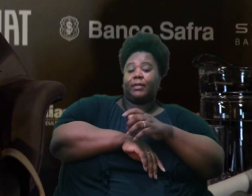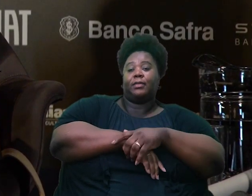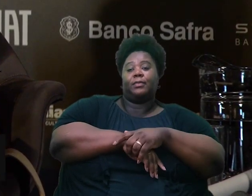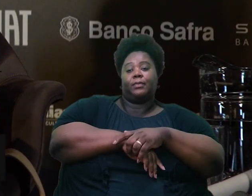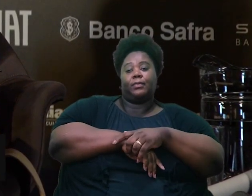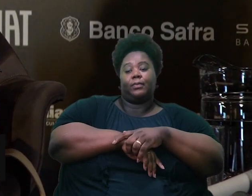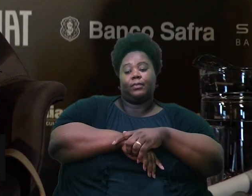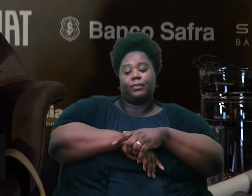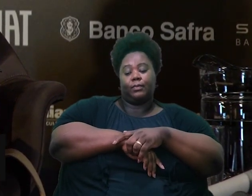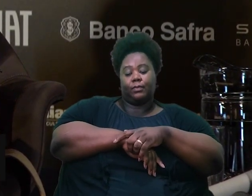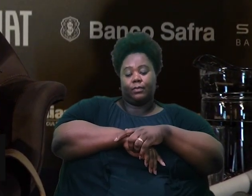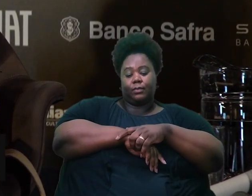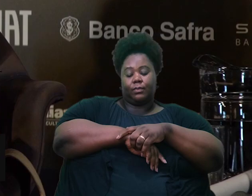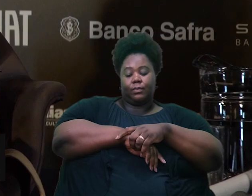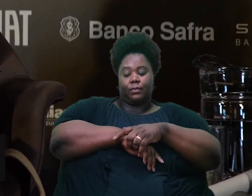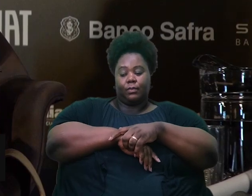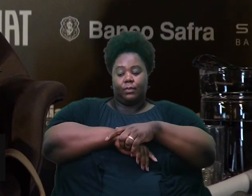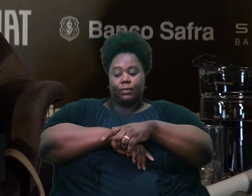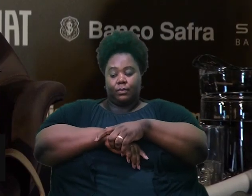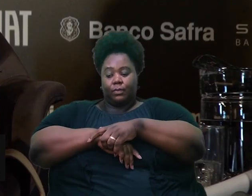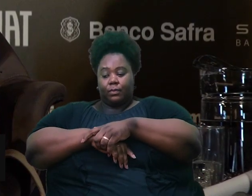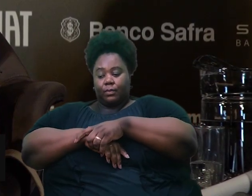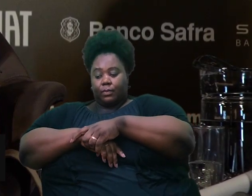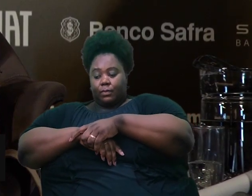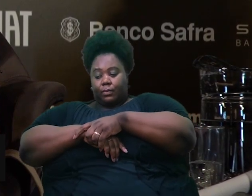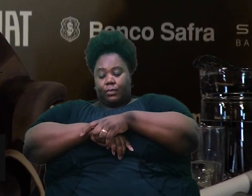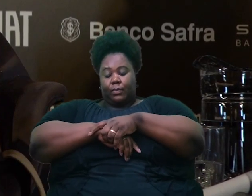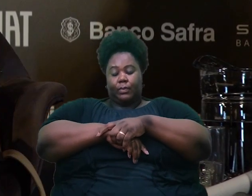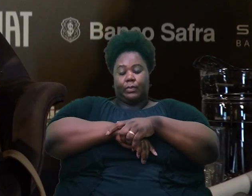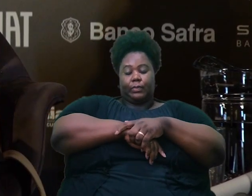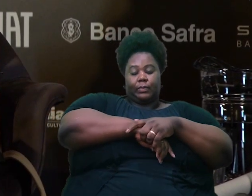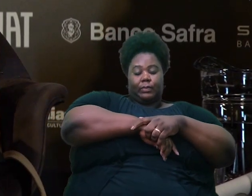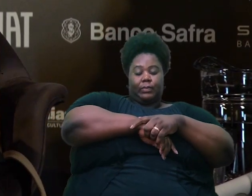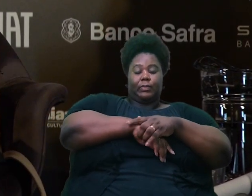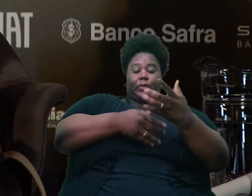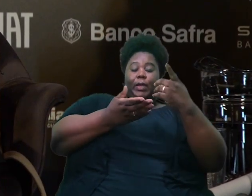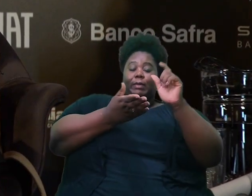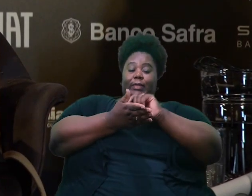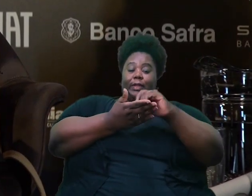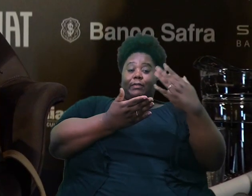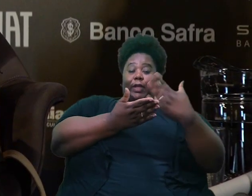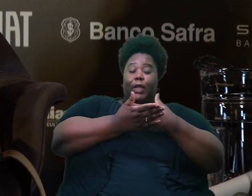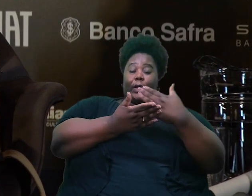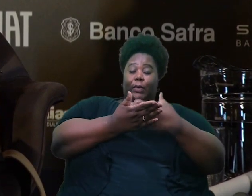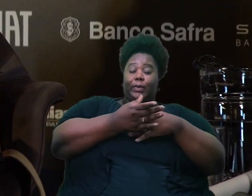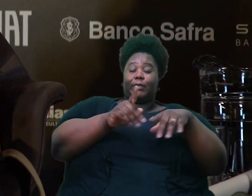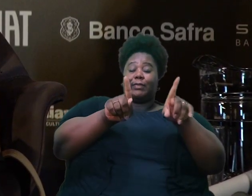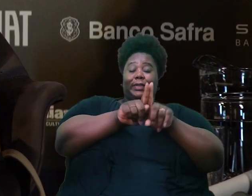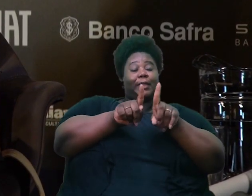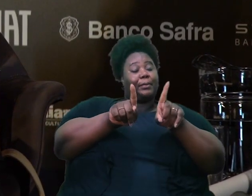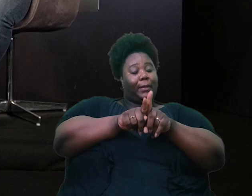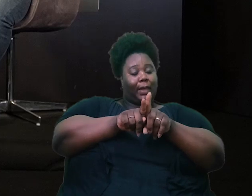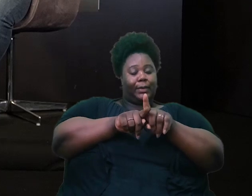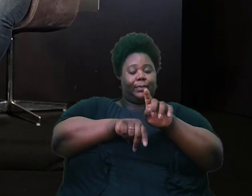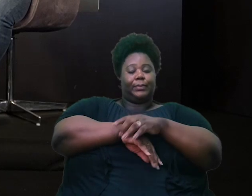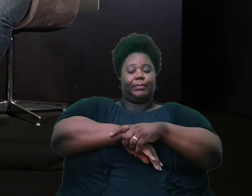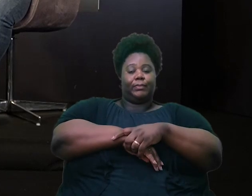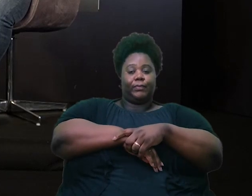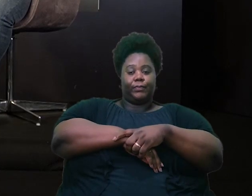Me pediram, mas eu estou com muita vontade de escrever um livro sobre isso. Agora, e também